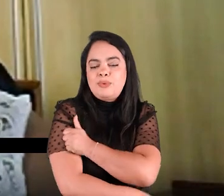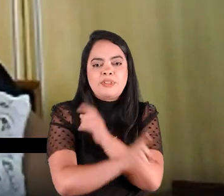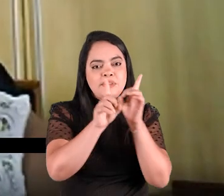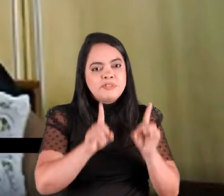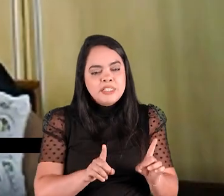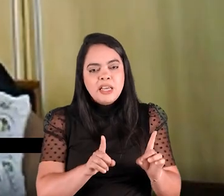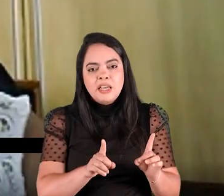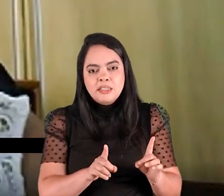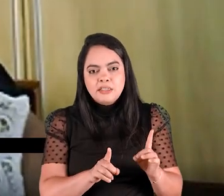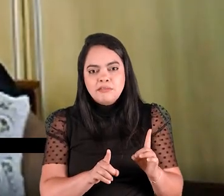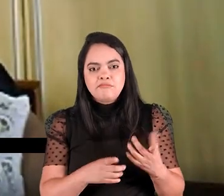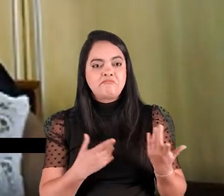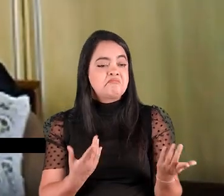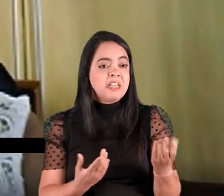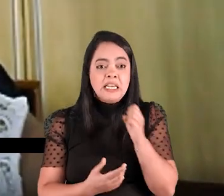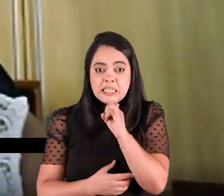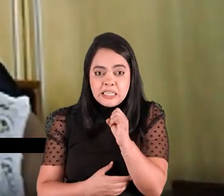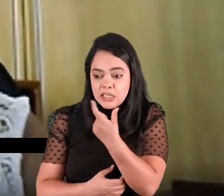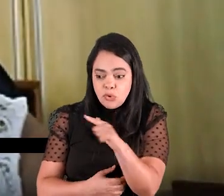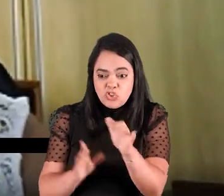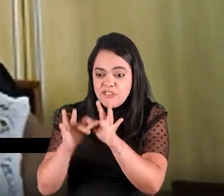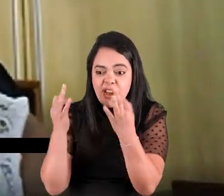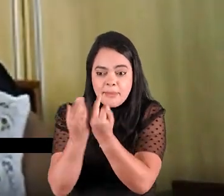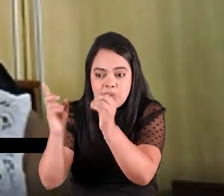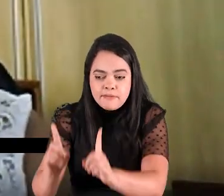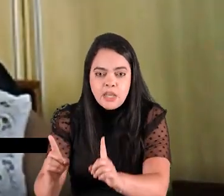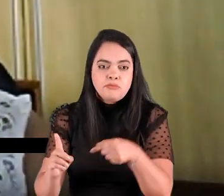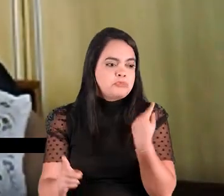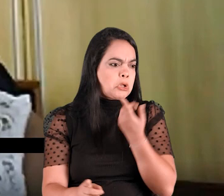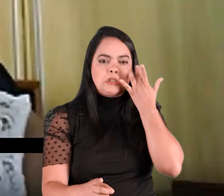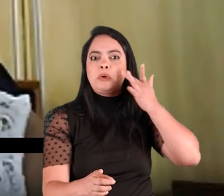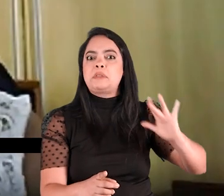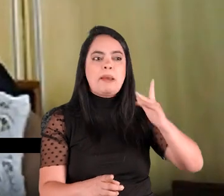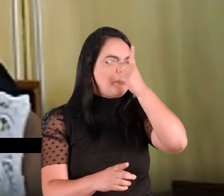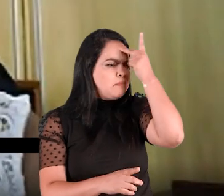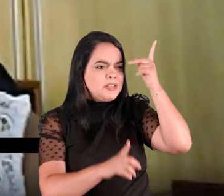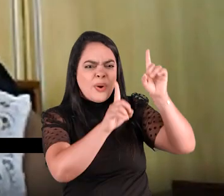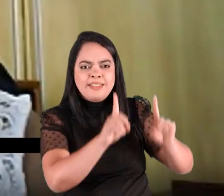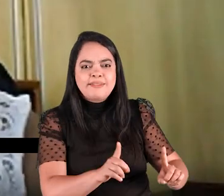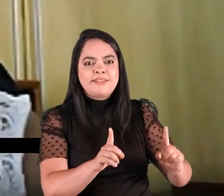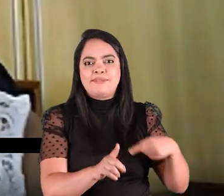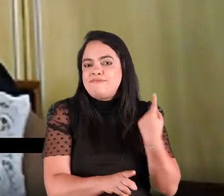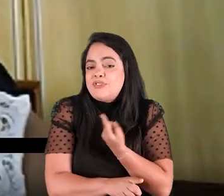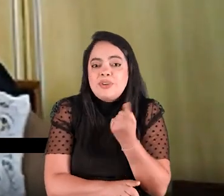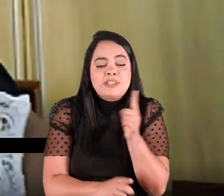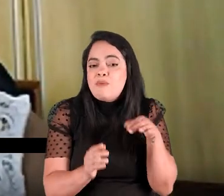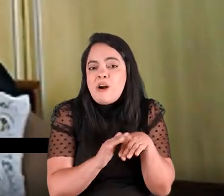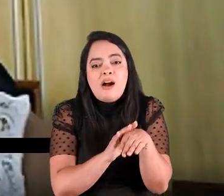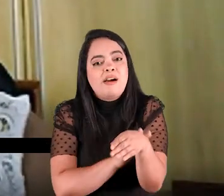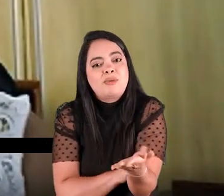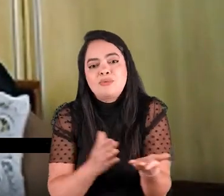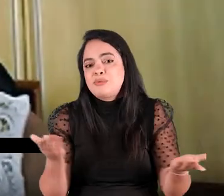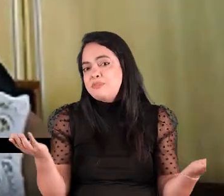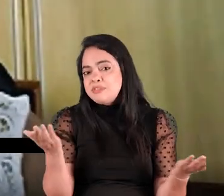a gente não sabia da existência de pessoas com deficiência. Então, a gente não aprende a lidar, né? E aí, sempre